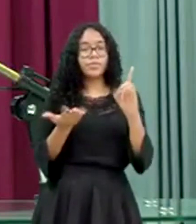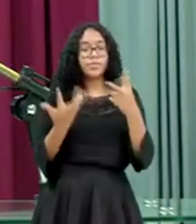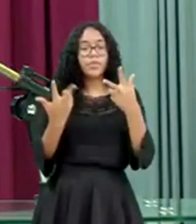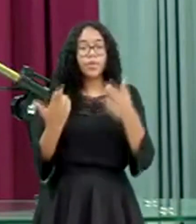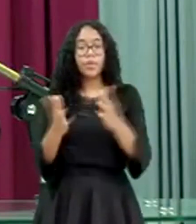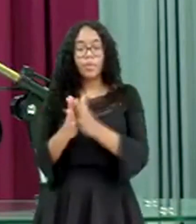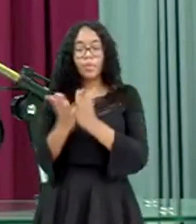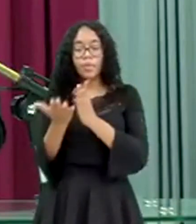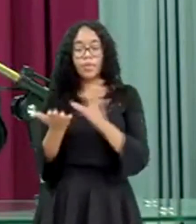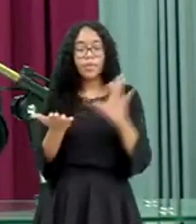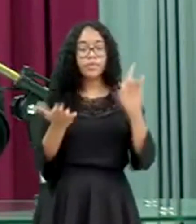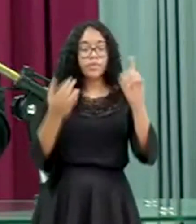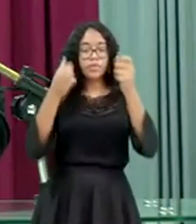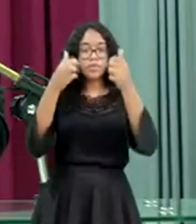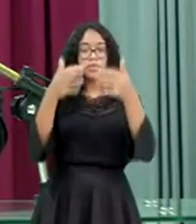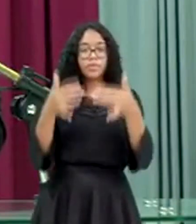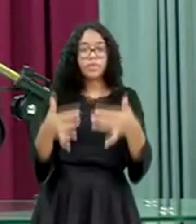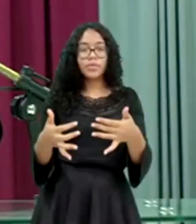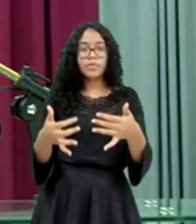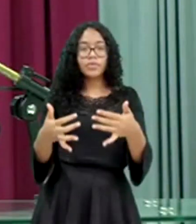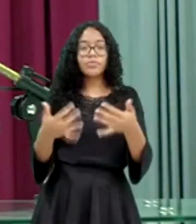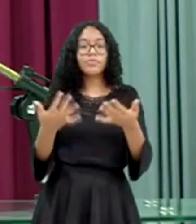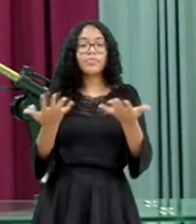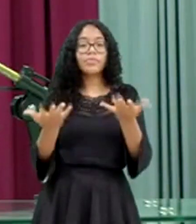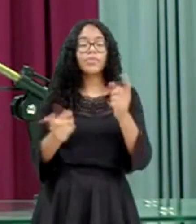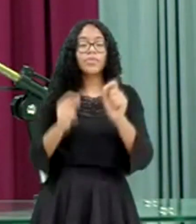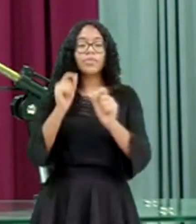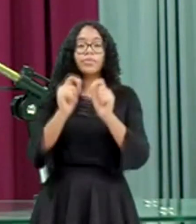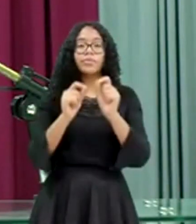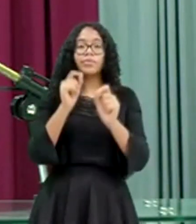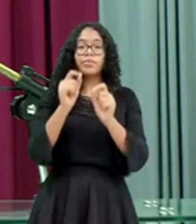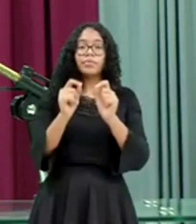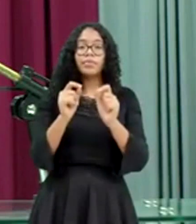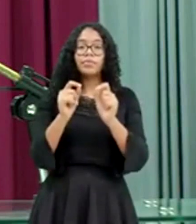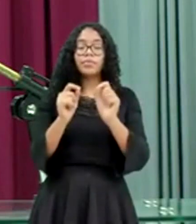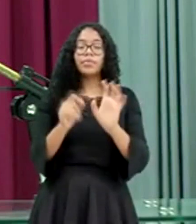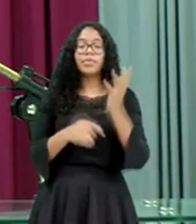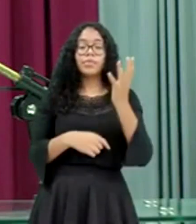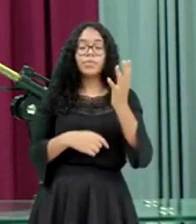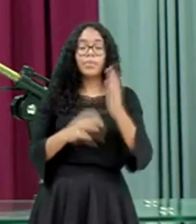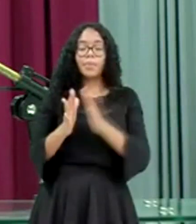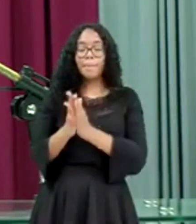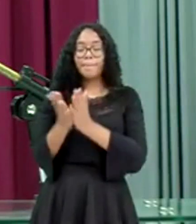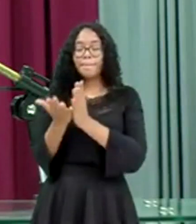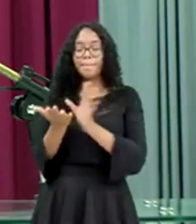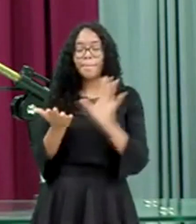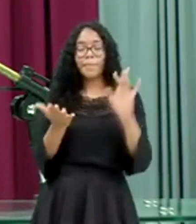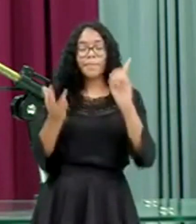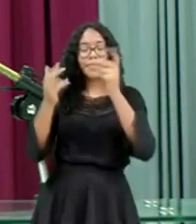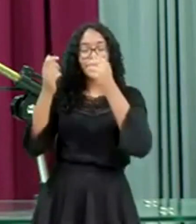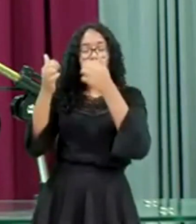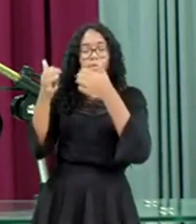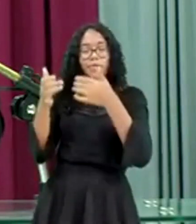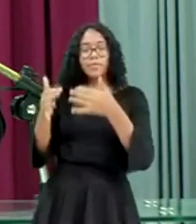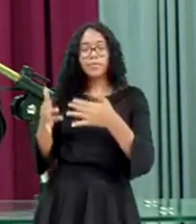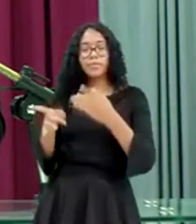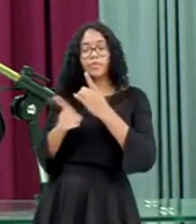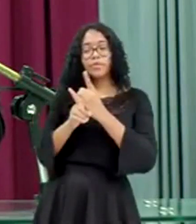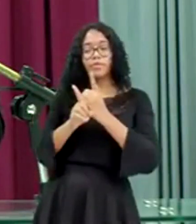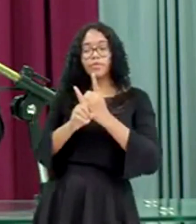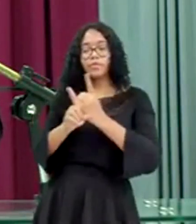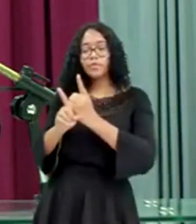lhe diz. Qual foi o resultado disso? A Bíblia diz que eles foram